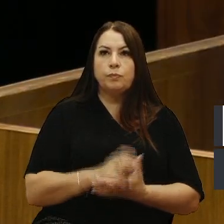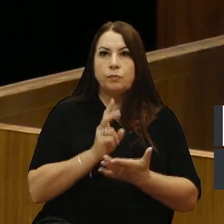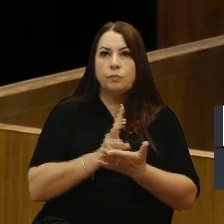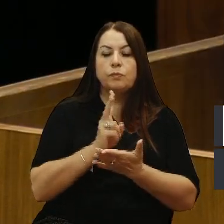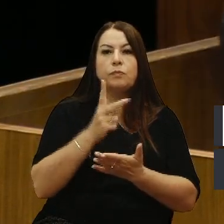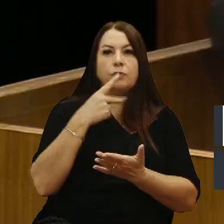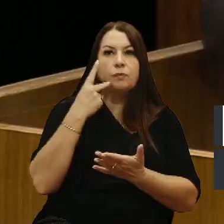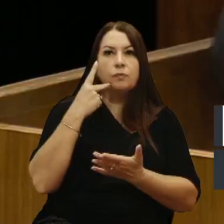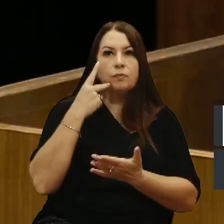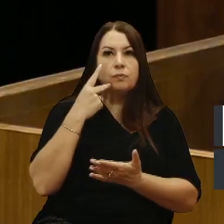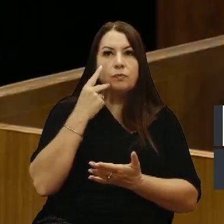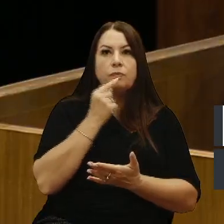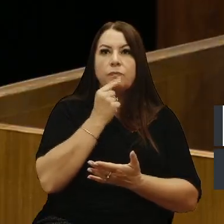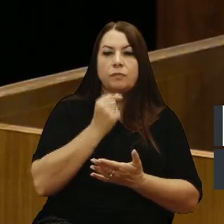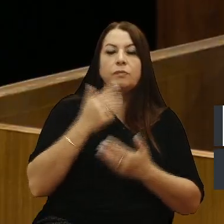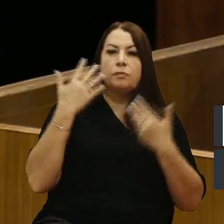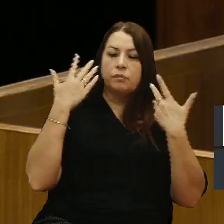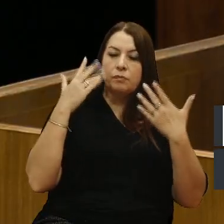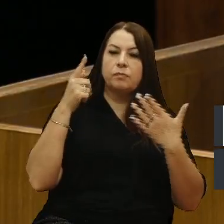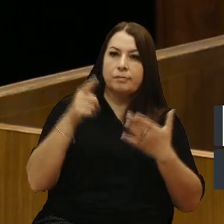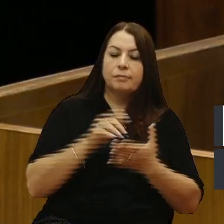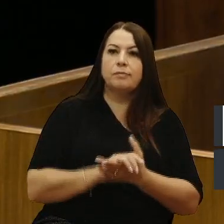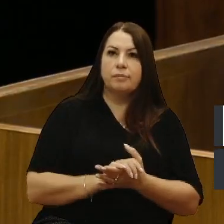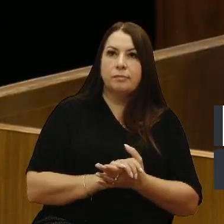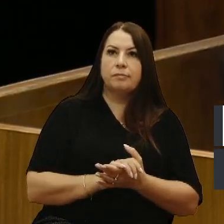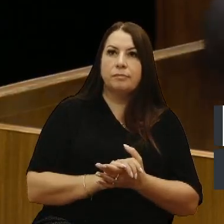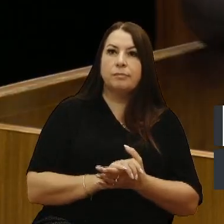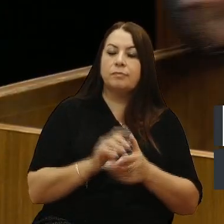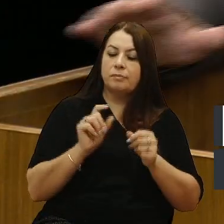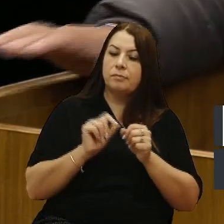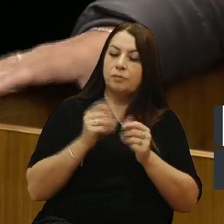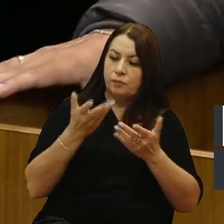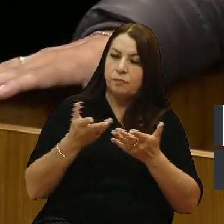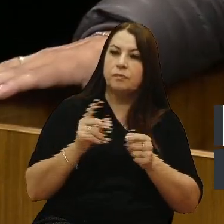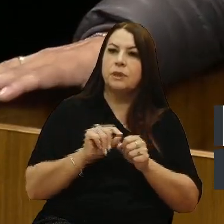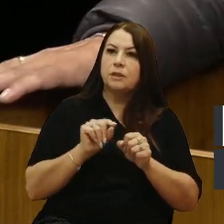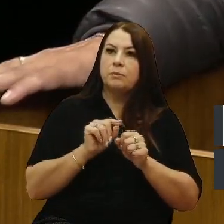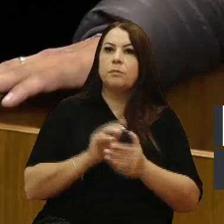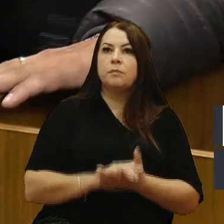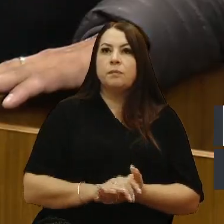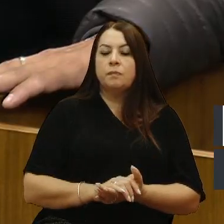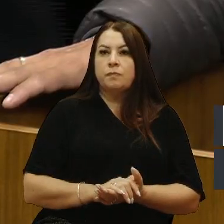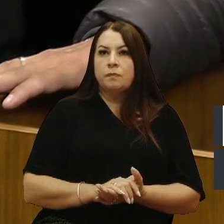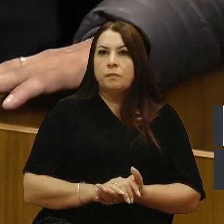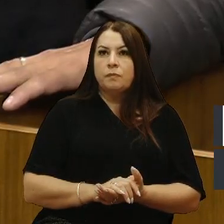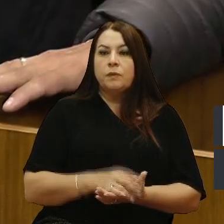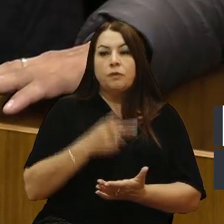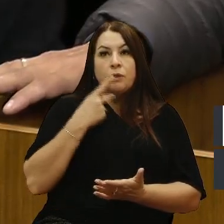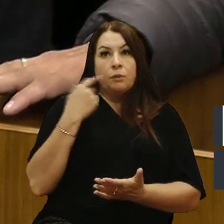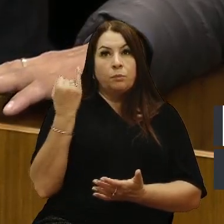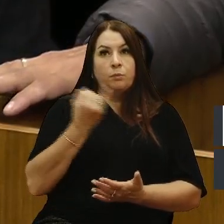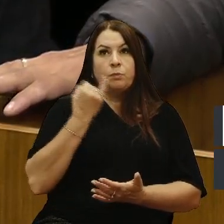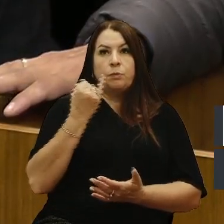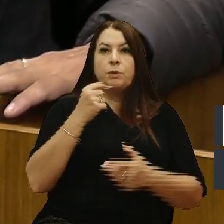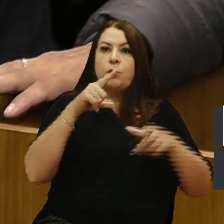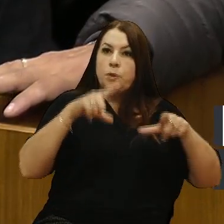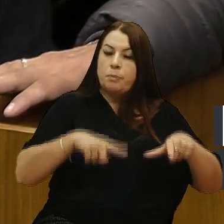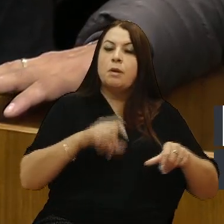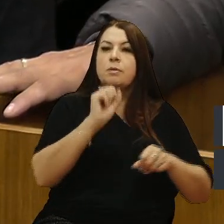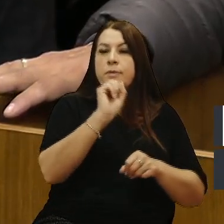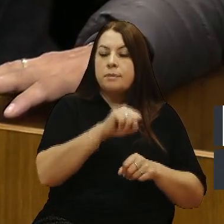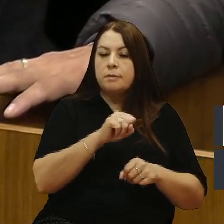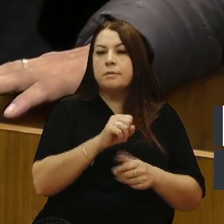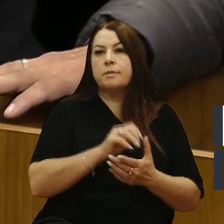do vereador João Wes, parabenizar pelo feito aí e dizer que é muito importante ter um espaço, sim,